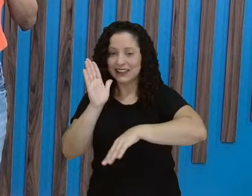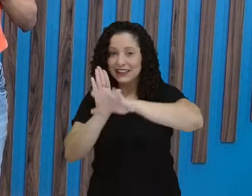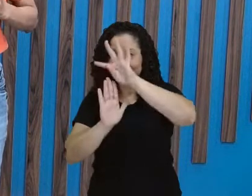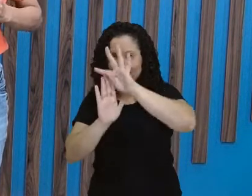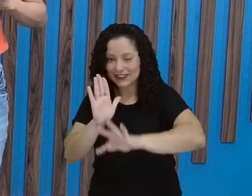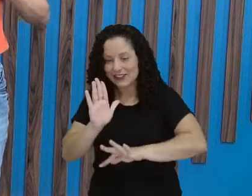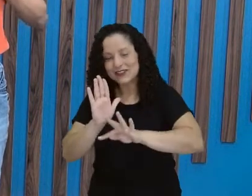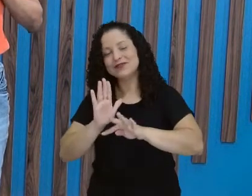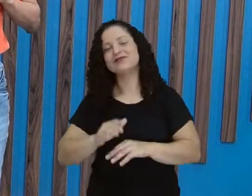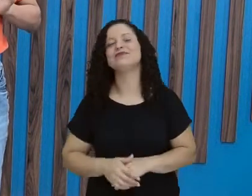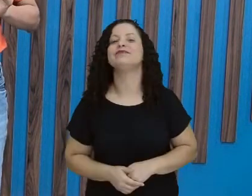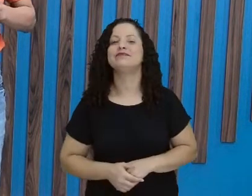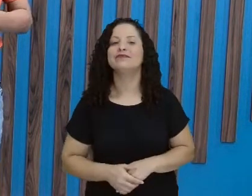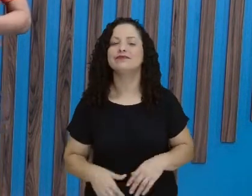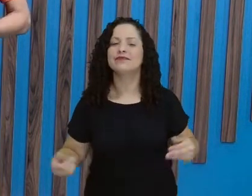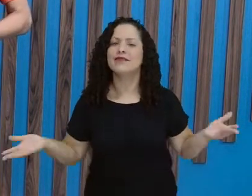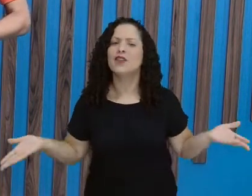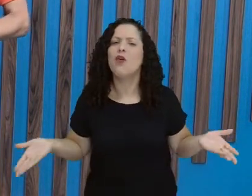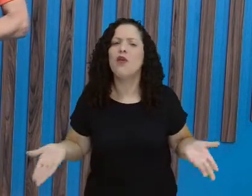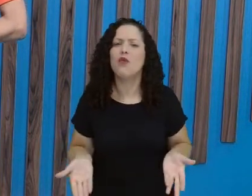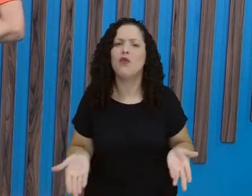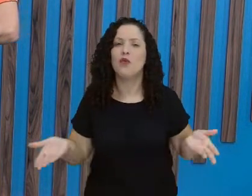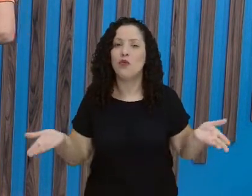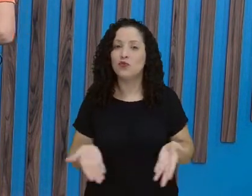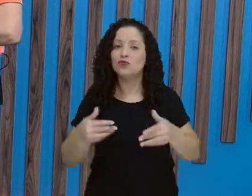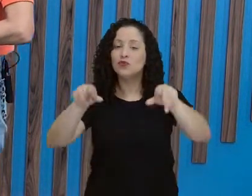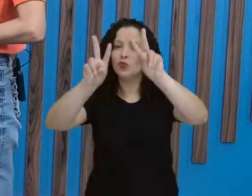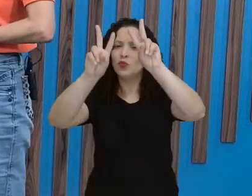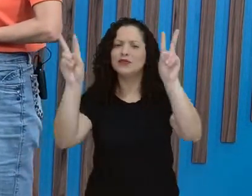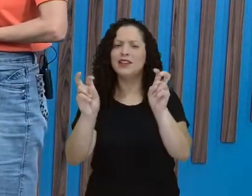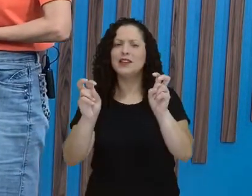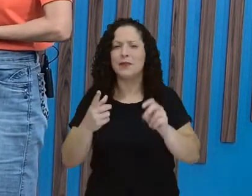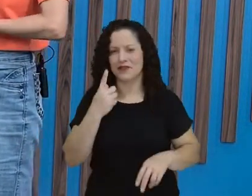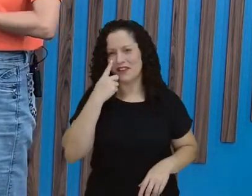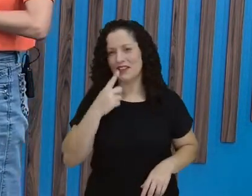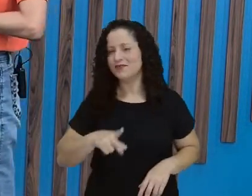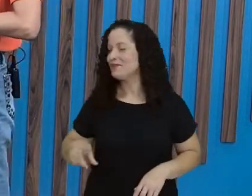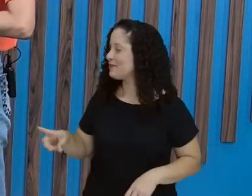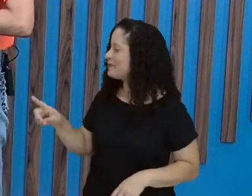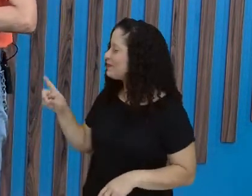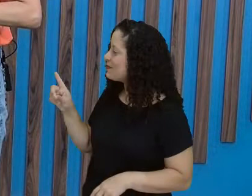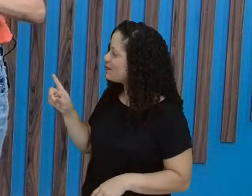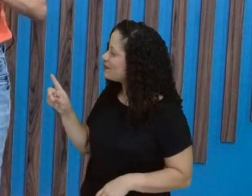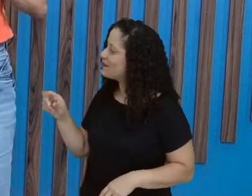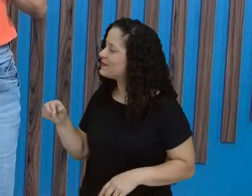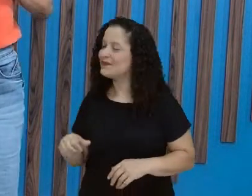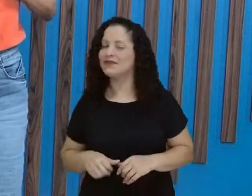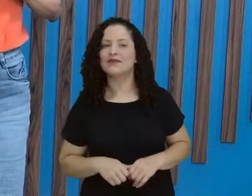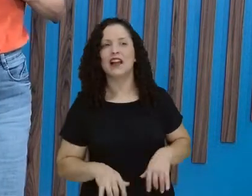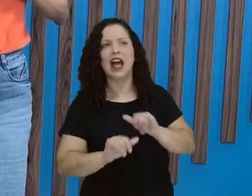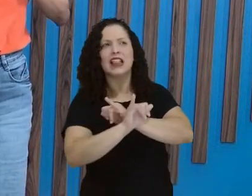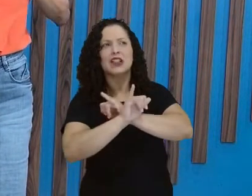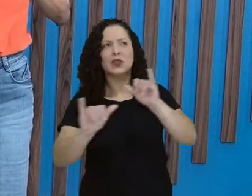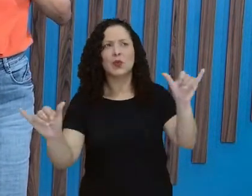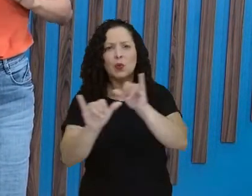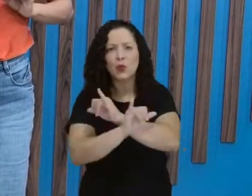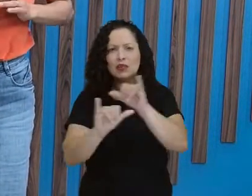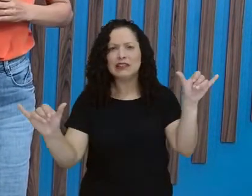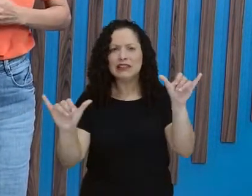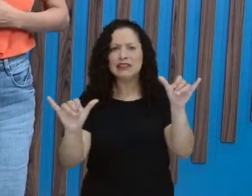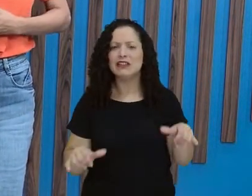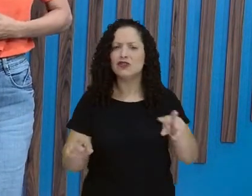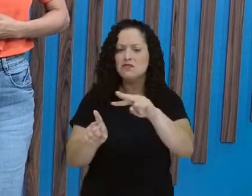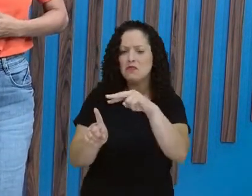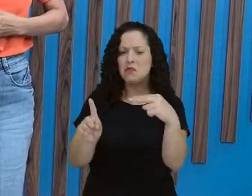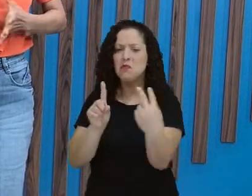olha só o tema da nossa aula de hoje. A notícia e os diferentes pontos